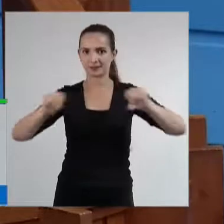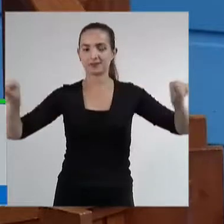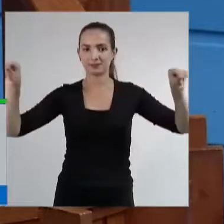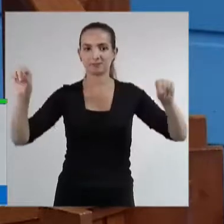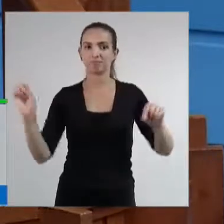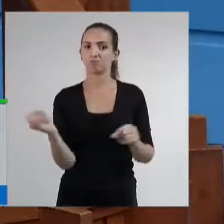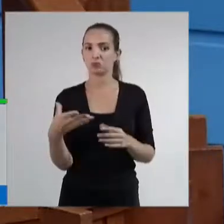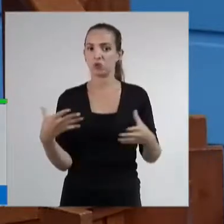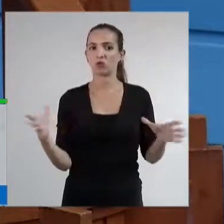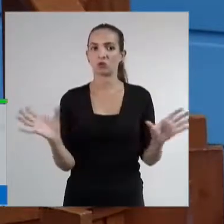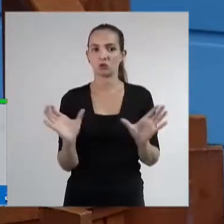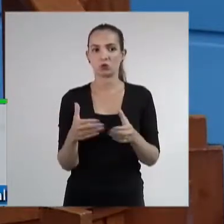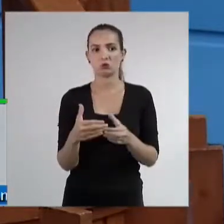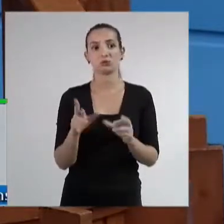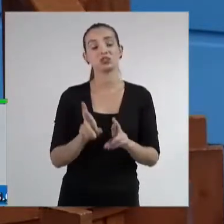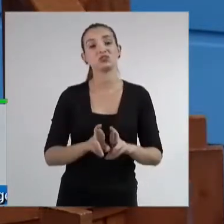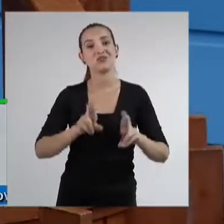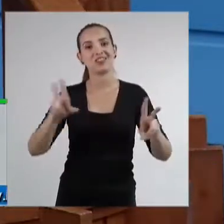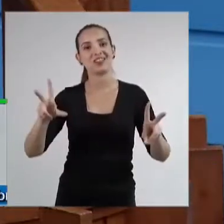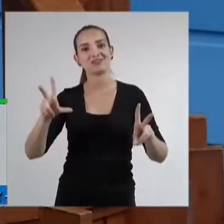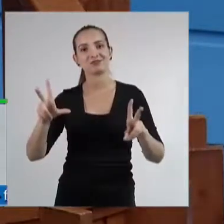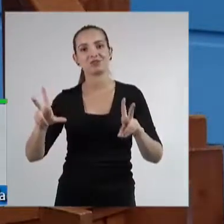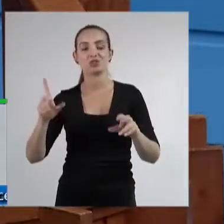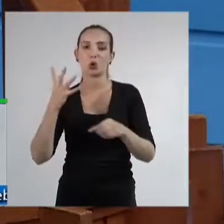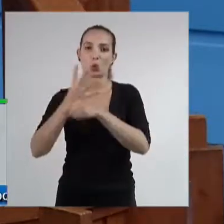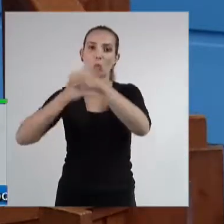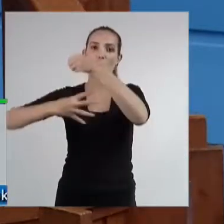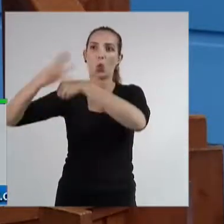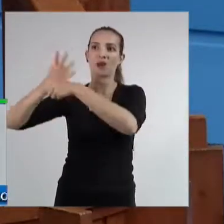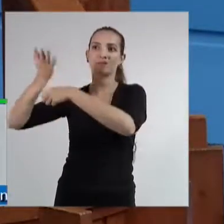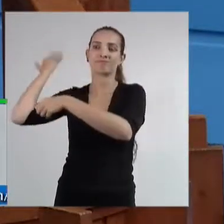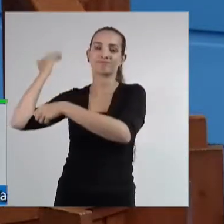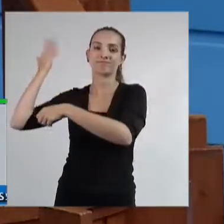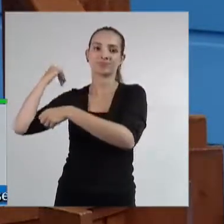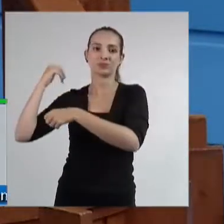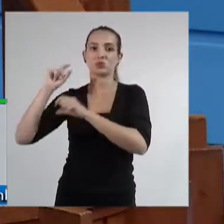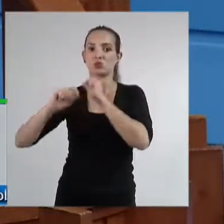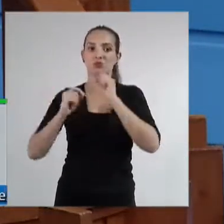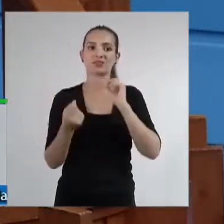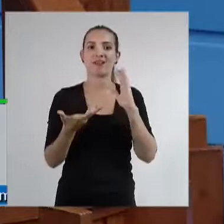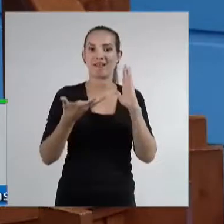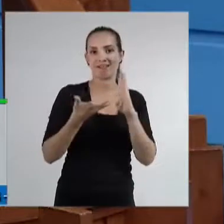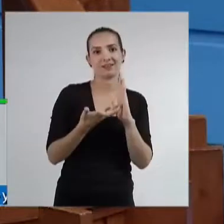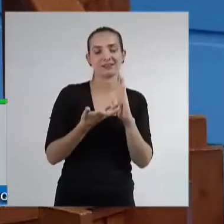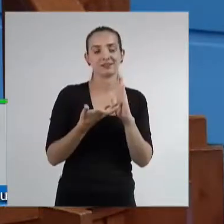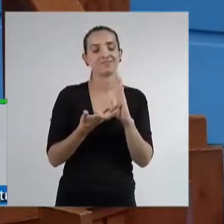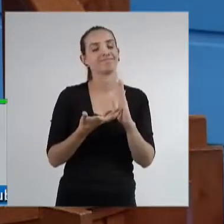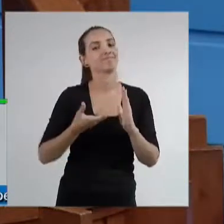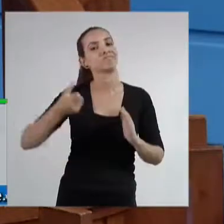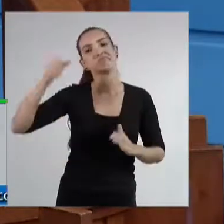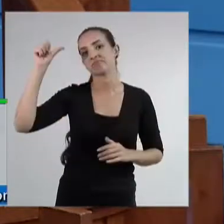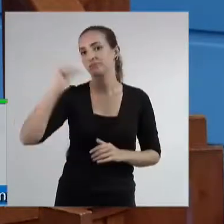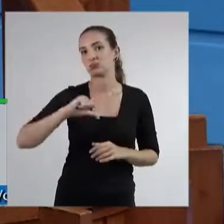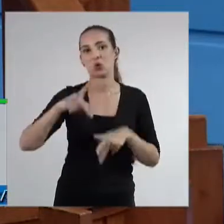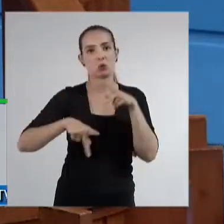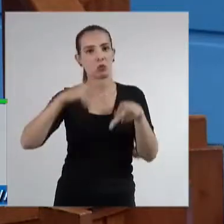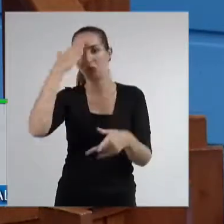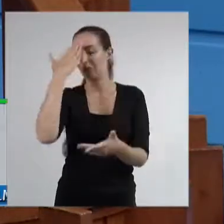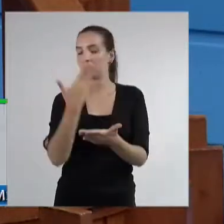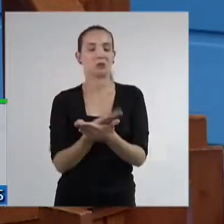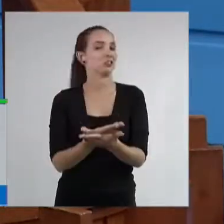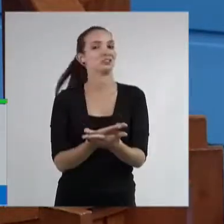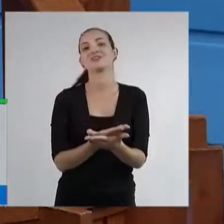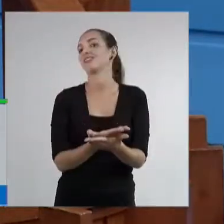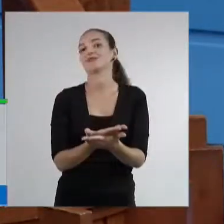diferentemente da legislatura passada, onde a Câmara Federal caiu num descrédito total. Dessa vez, há